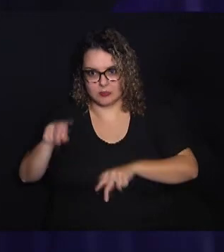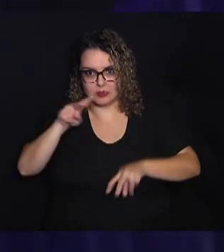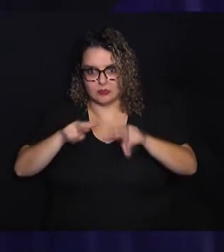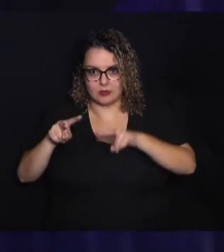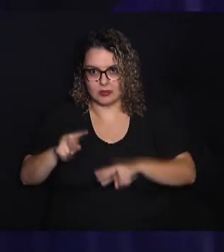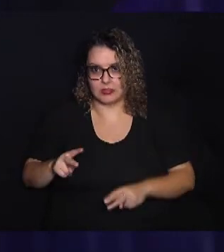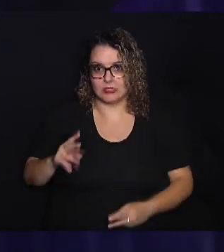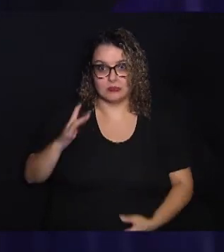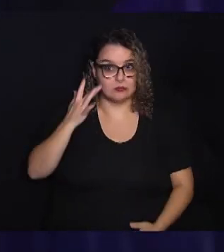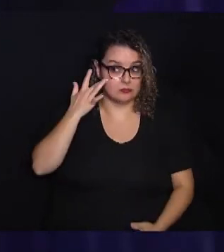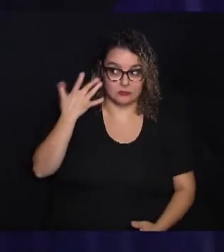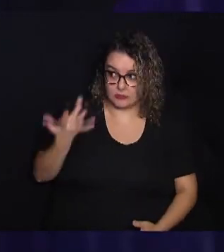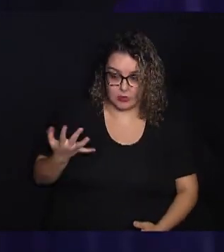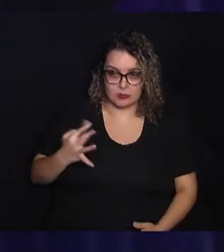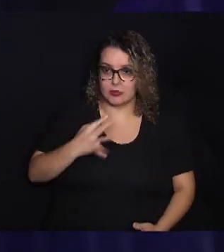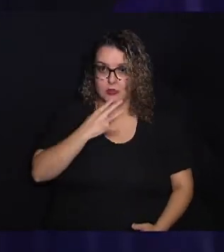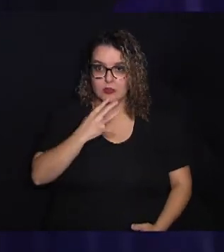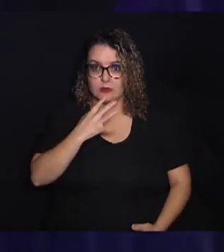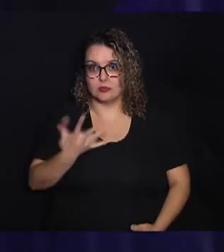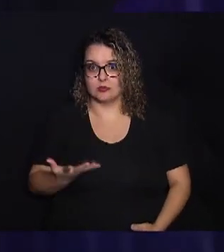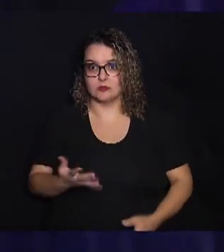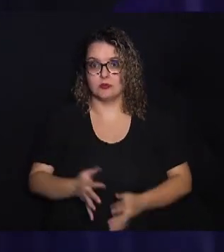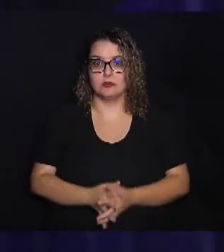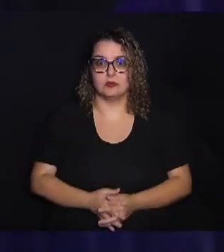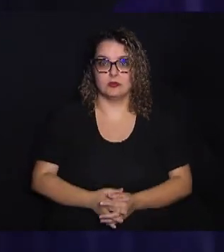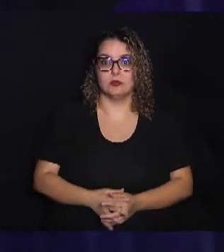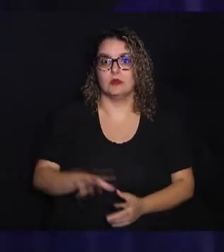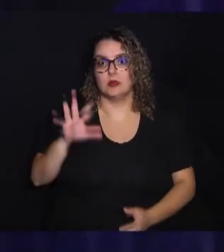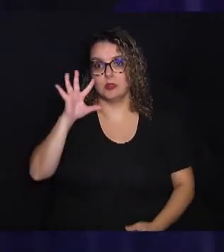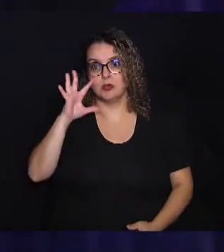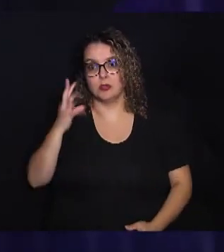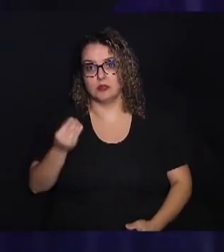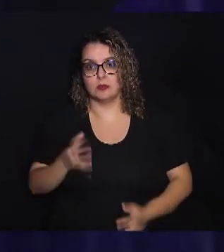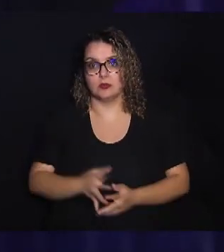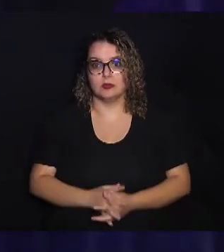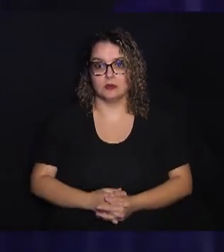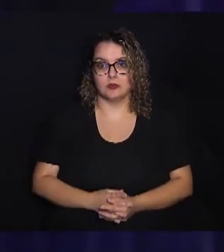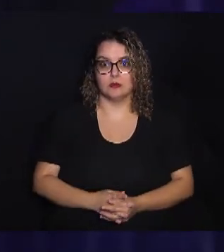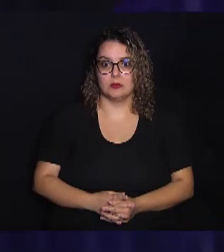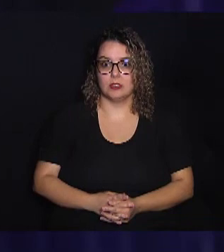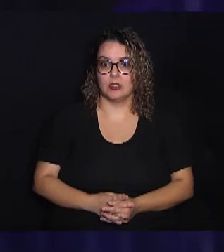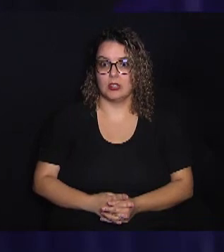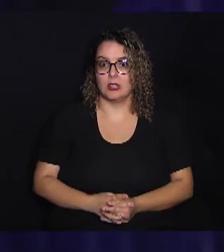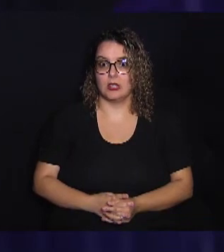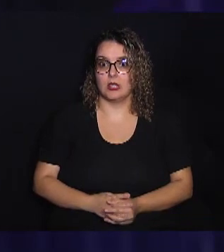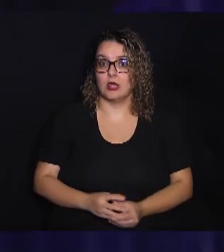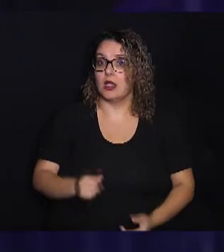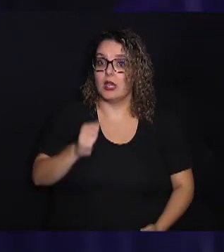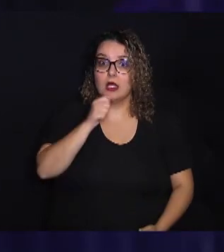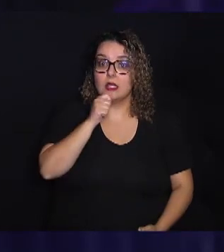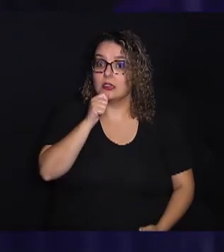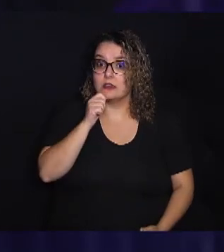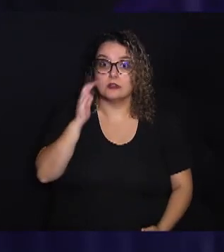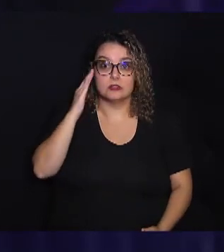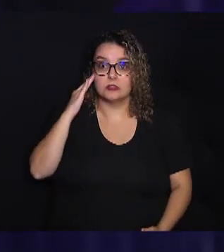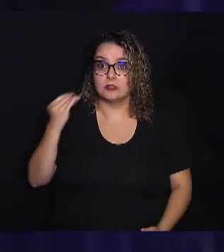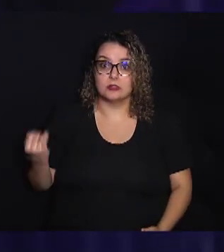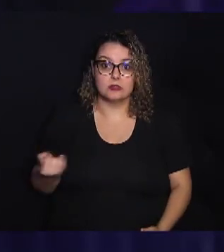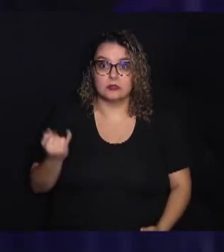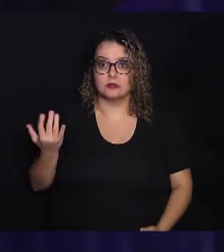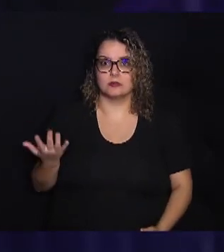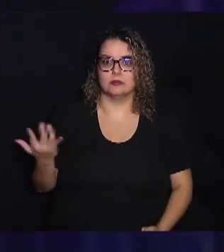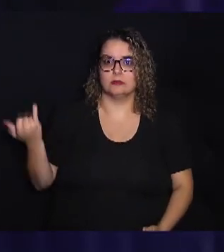eu, que não tenho tanto conhecimento, eu não entendi a importância da audiodescrição, que é totalmente diferente